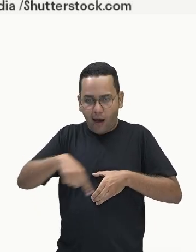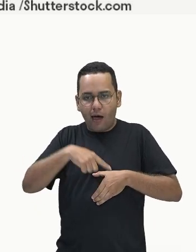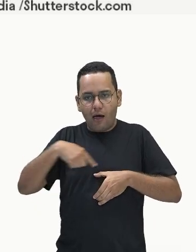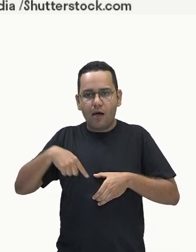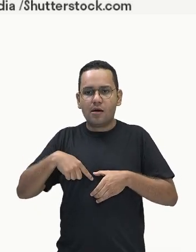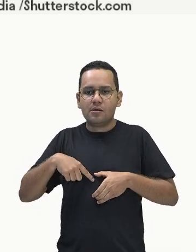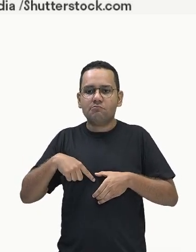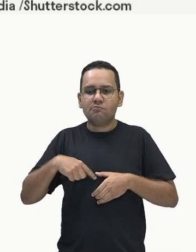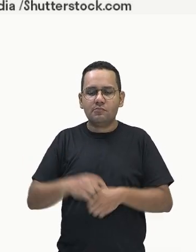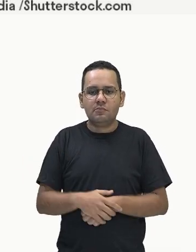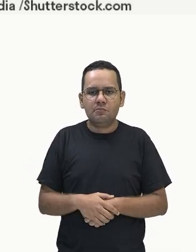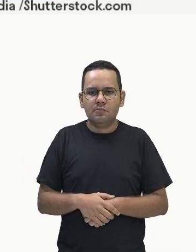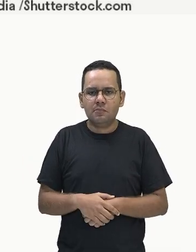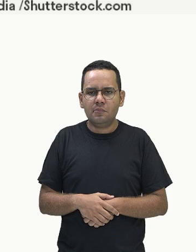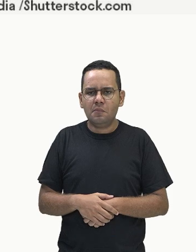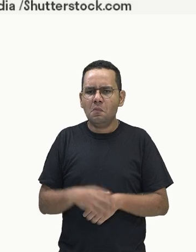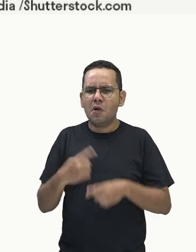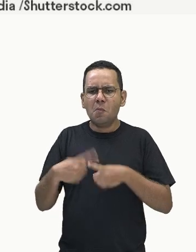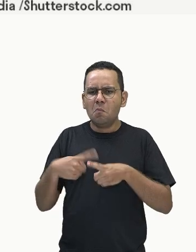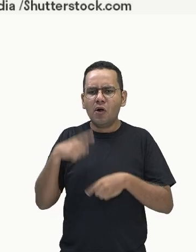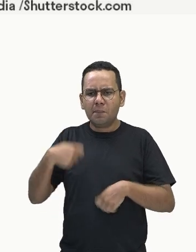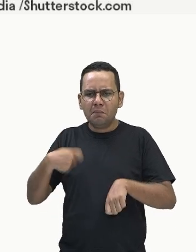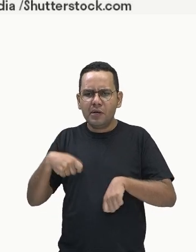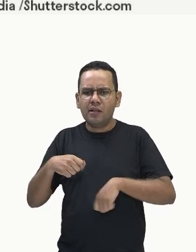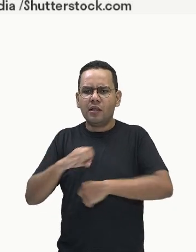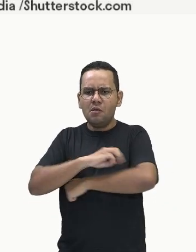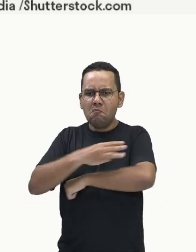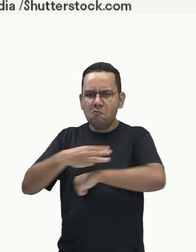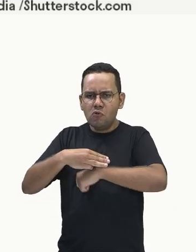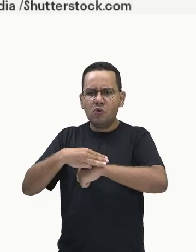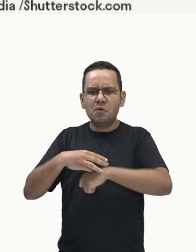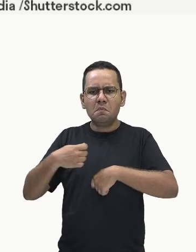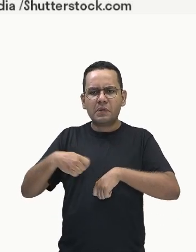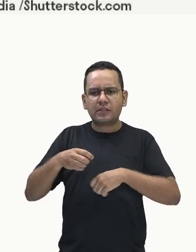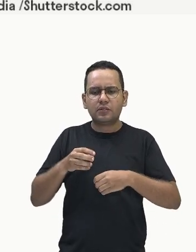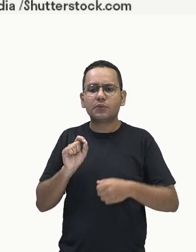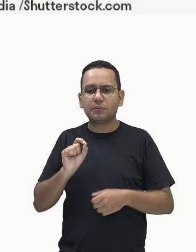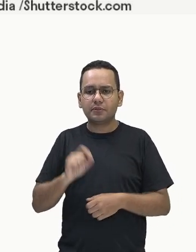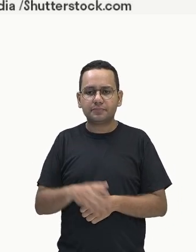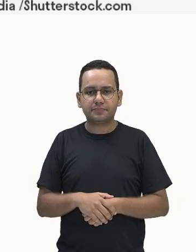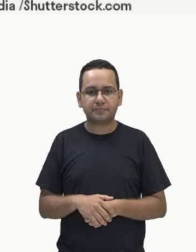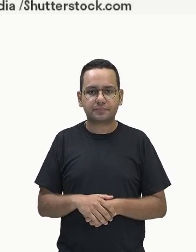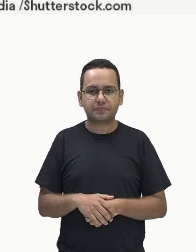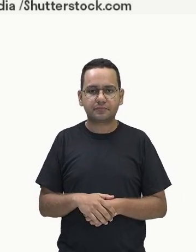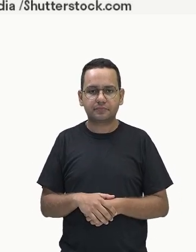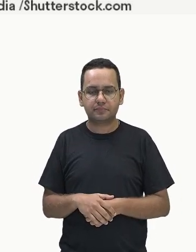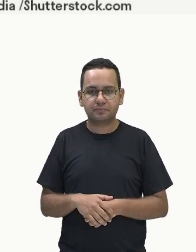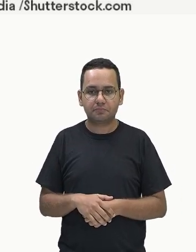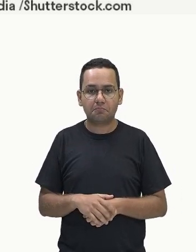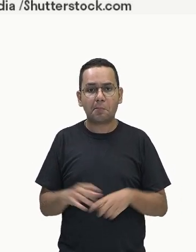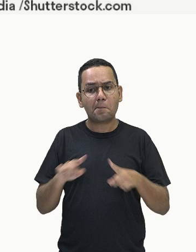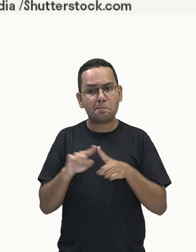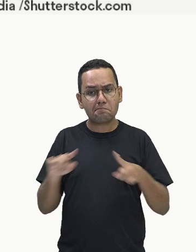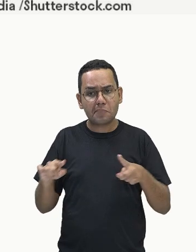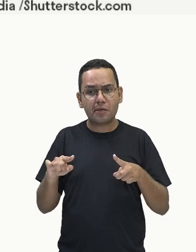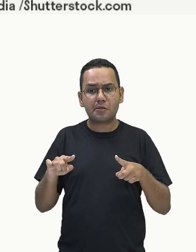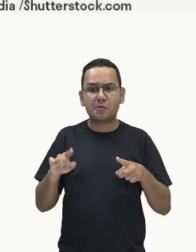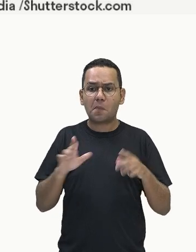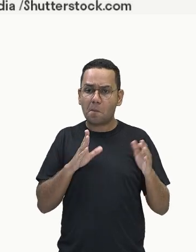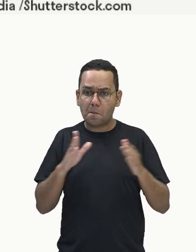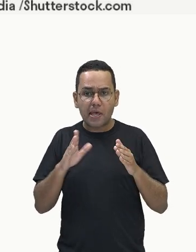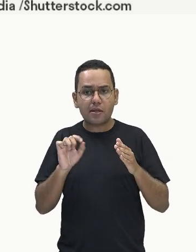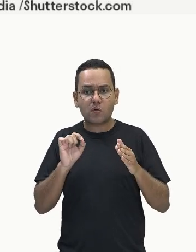que essa camada precisa ser musculosa, né? Precisa ter tecido muscular? Porque durante o momento do parto,